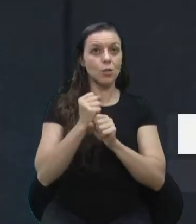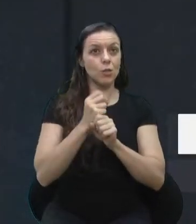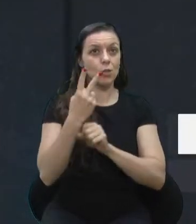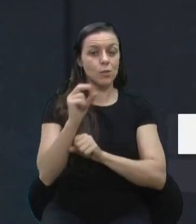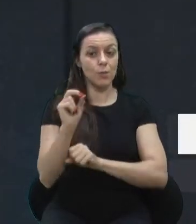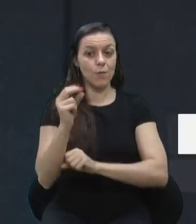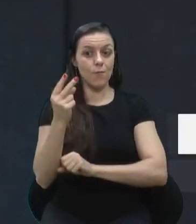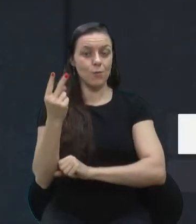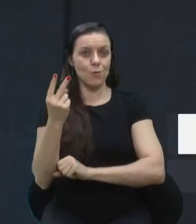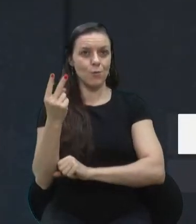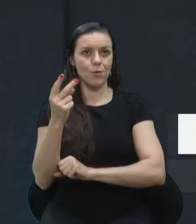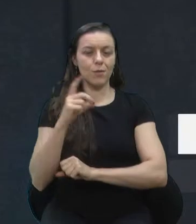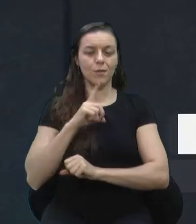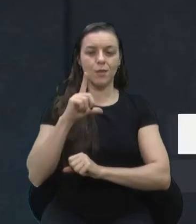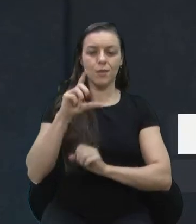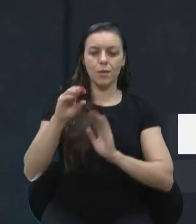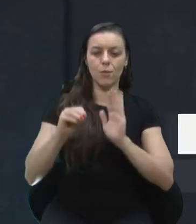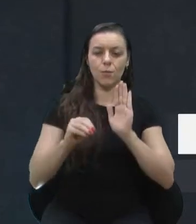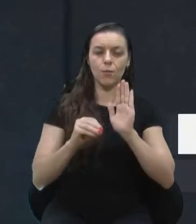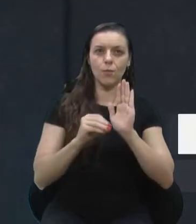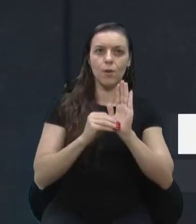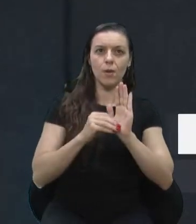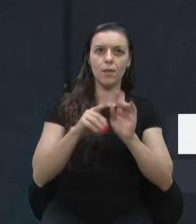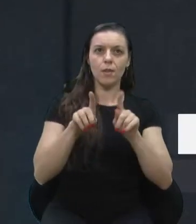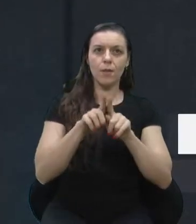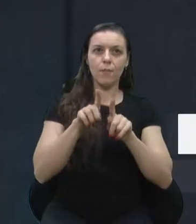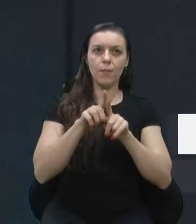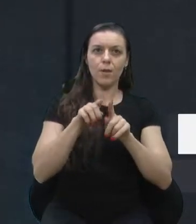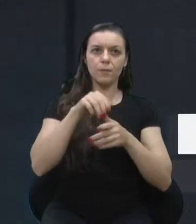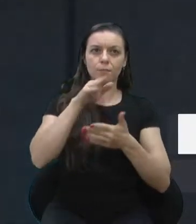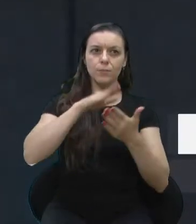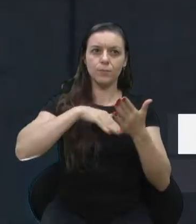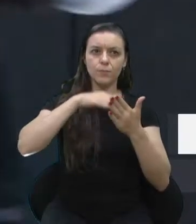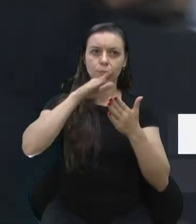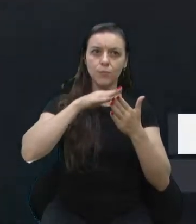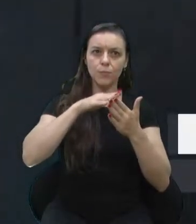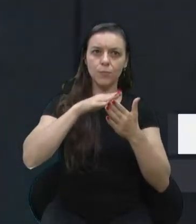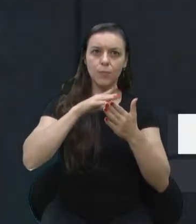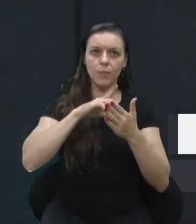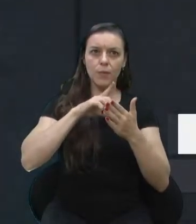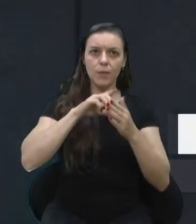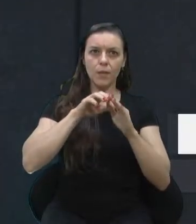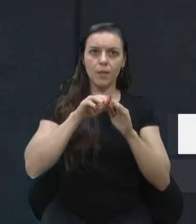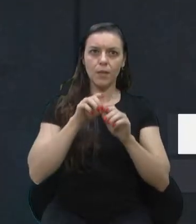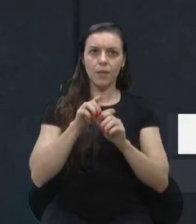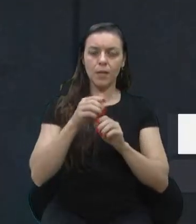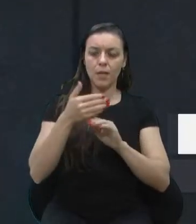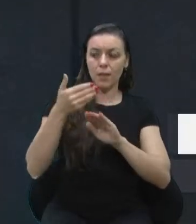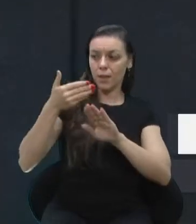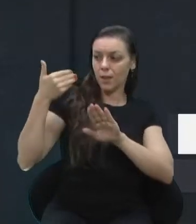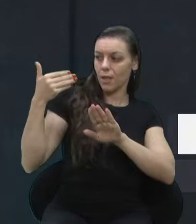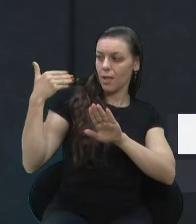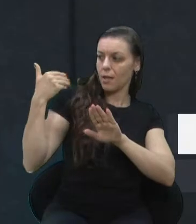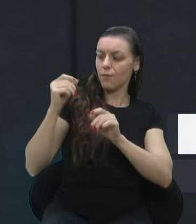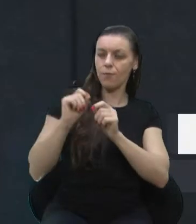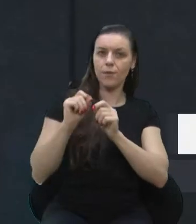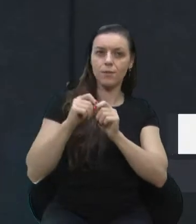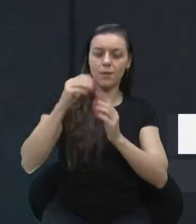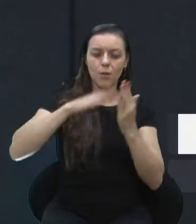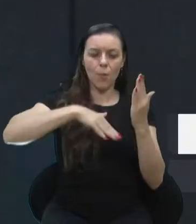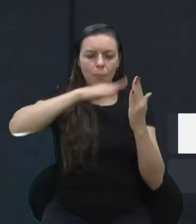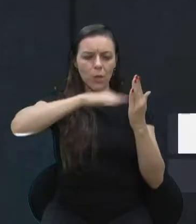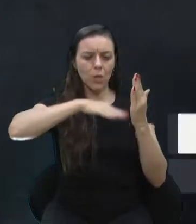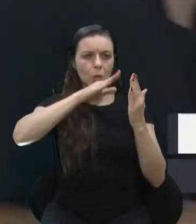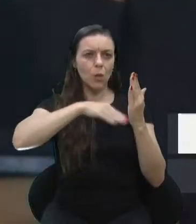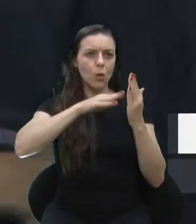quero cumprimentar os pintores que há meses atrás estavam aqui fazendo suas pinturas, realizando o seu